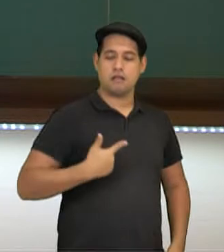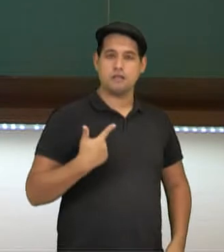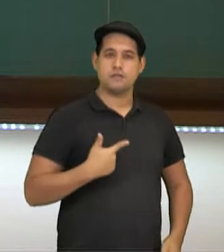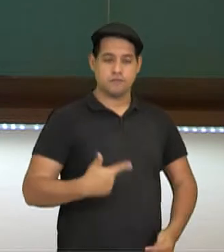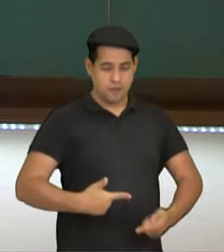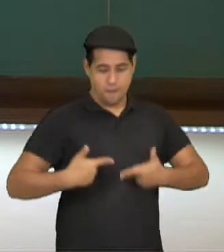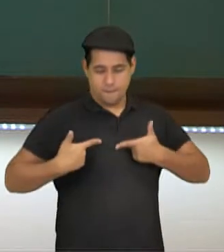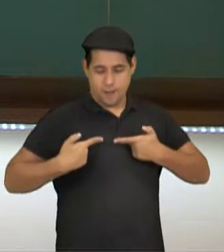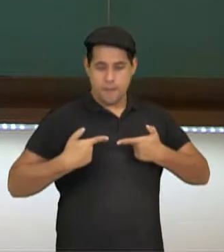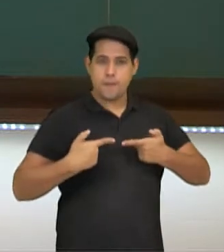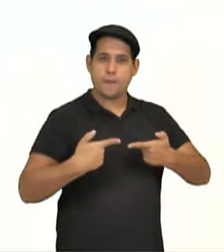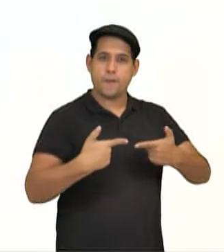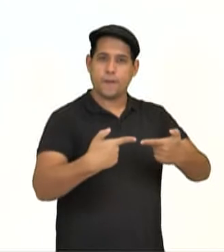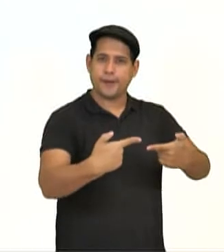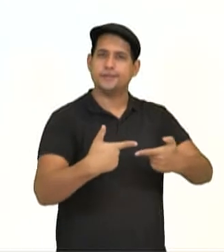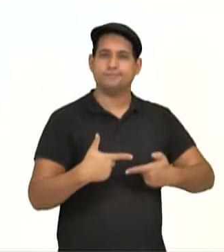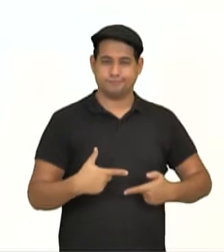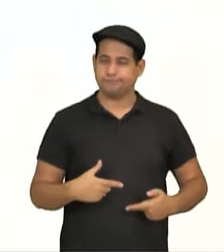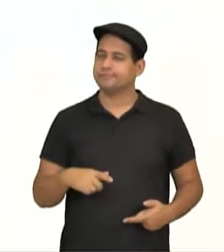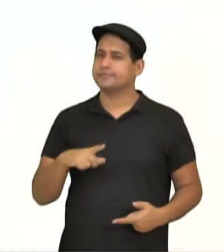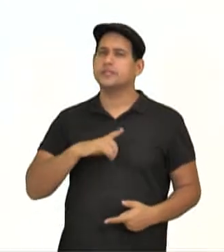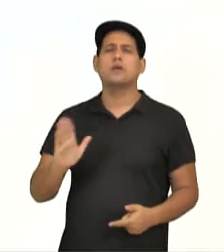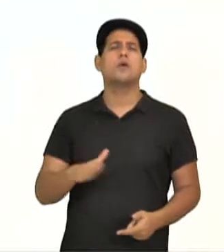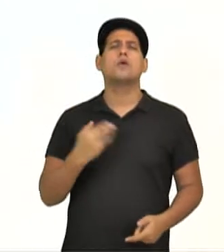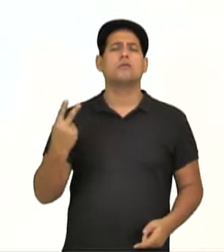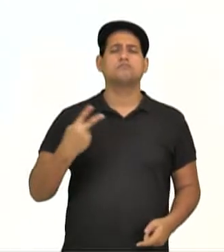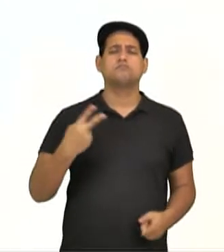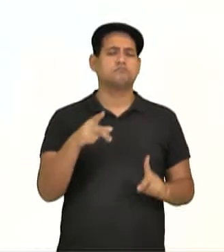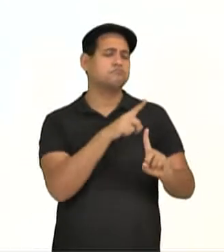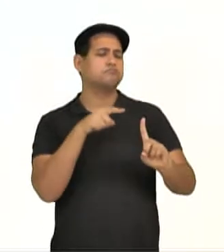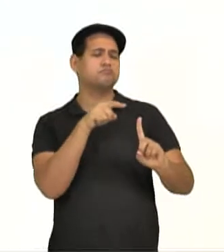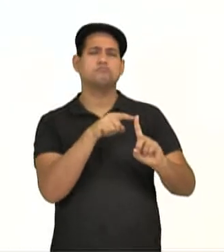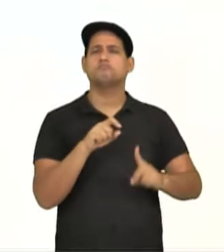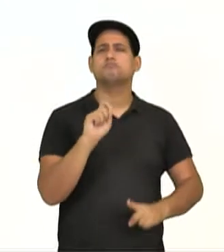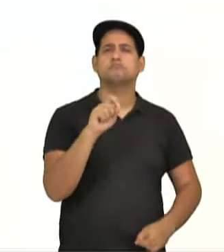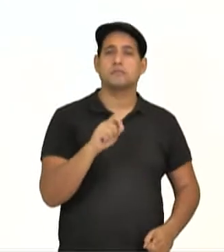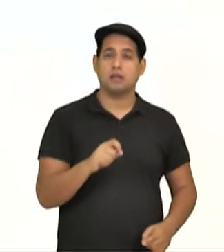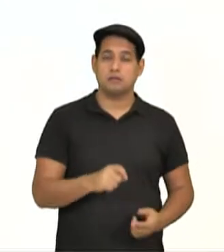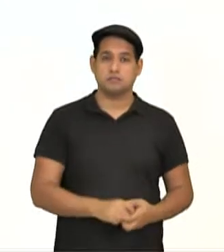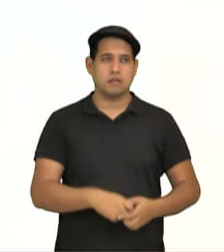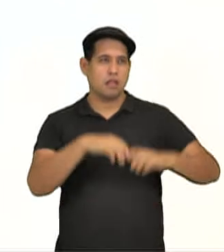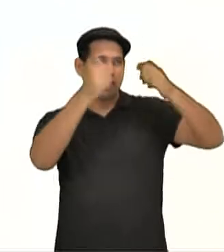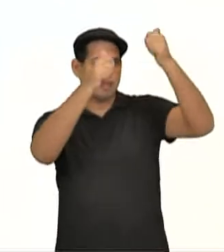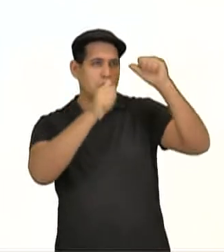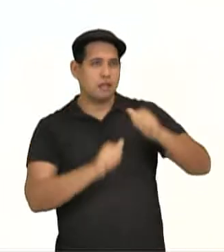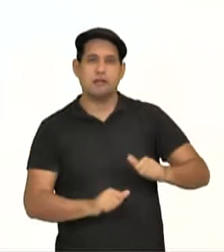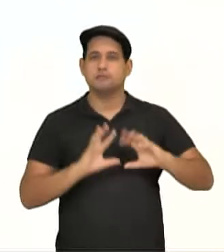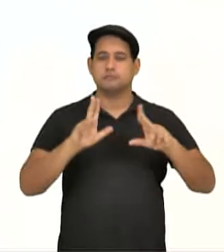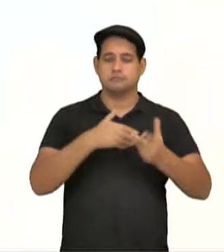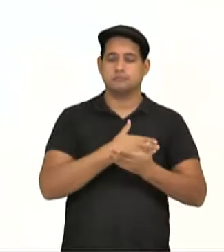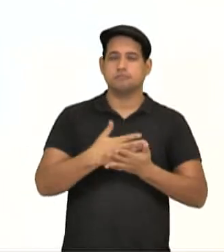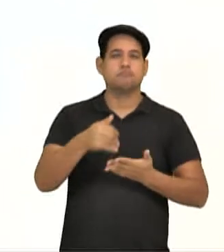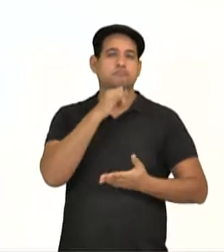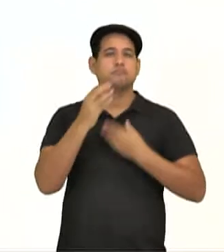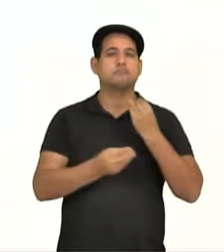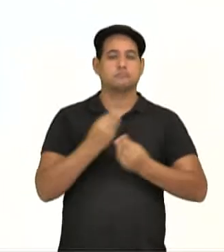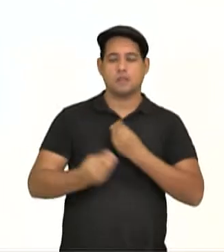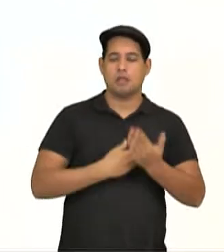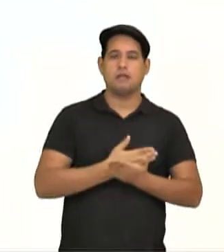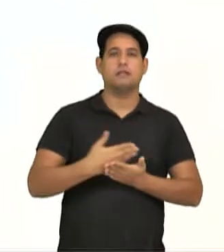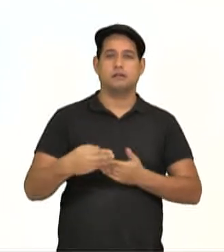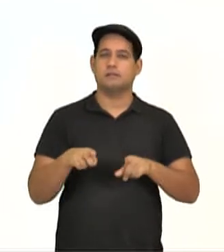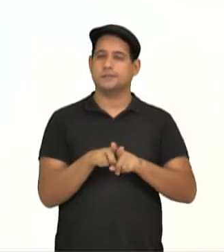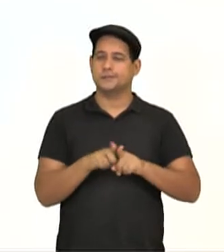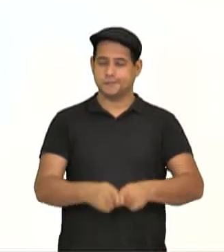Guerra Mundial. Qual que é o objetivo para a nossa aula de hoje? É justamente analisar as manobras iniciais, o momento de começo